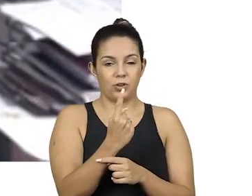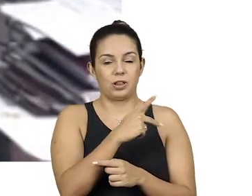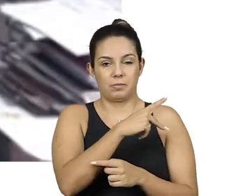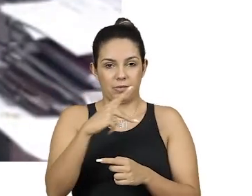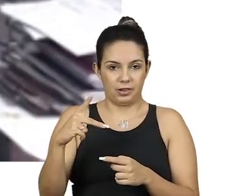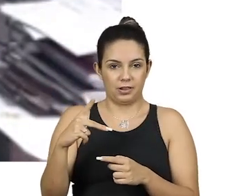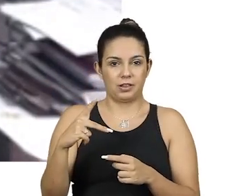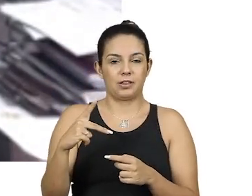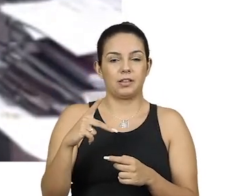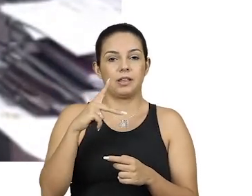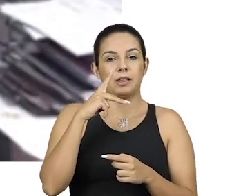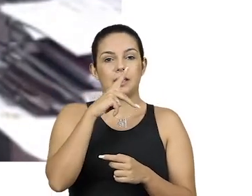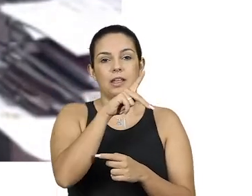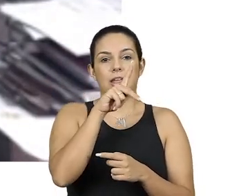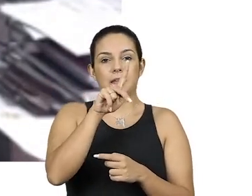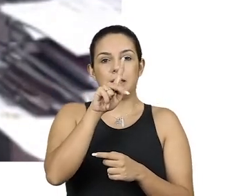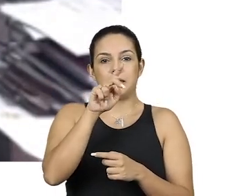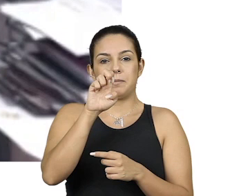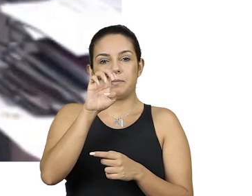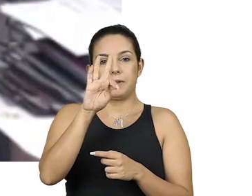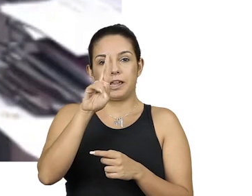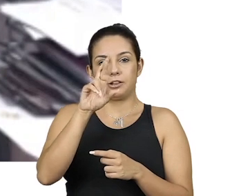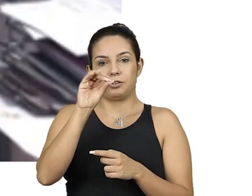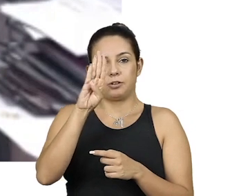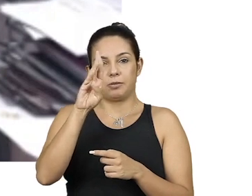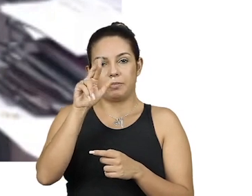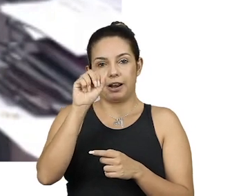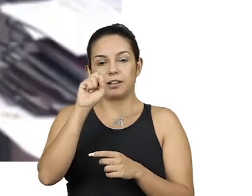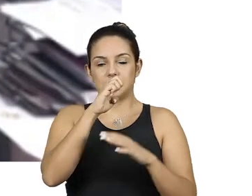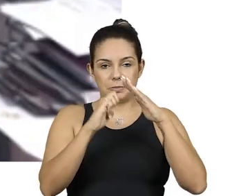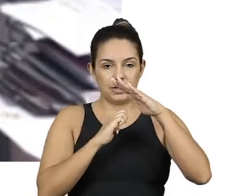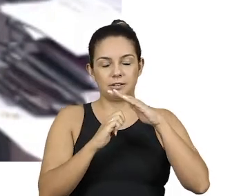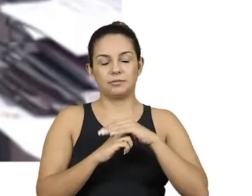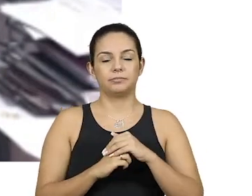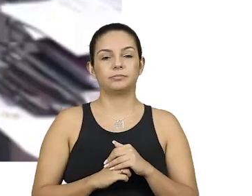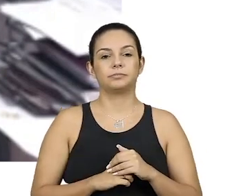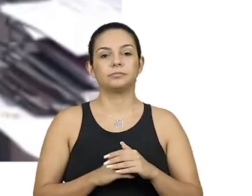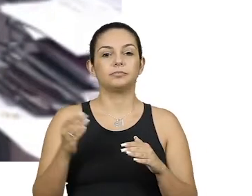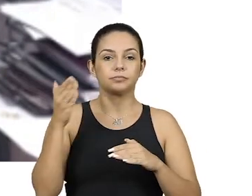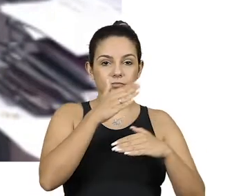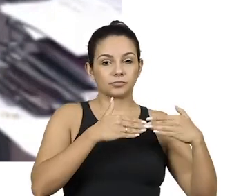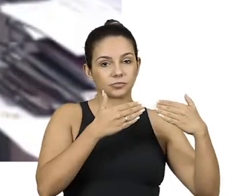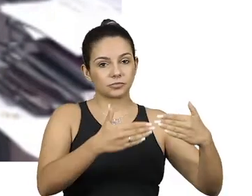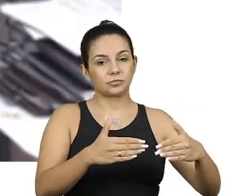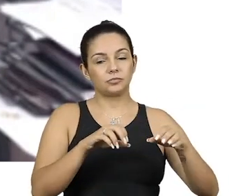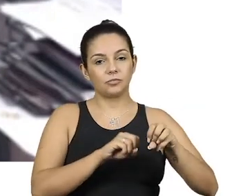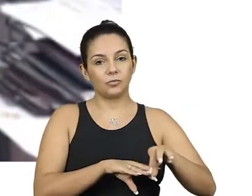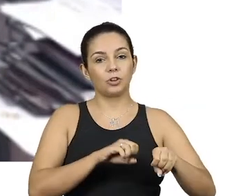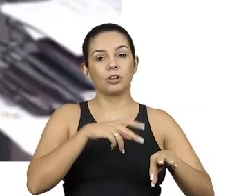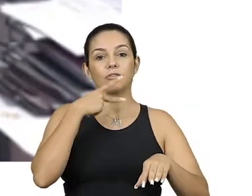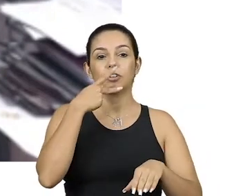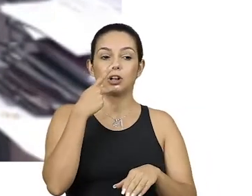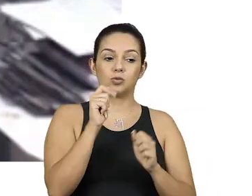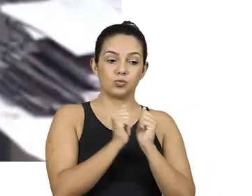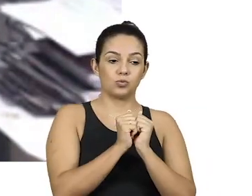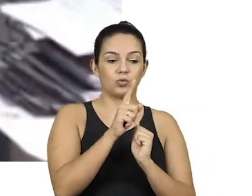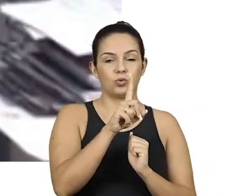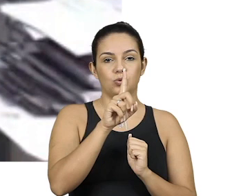da Petrobras, e foi ao Ministério da Educação para falar com Drummond.